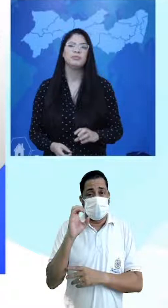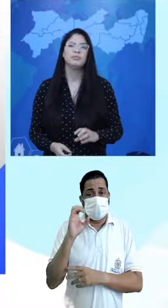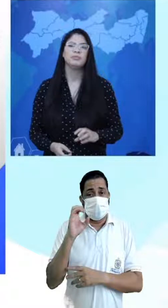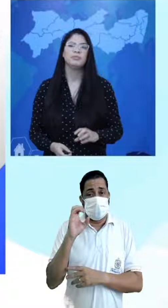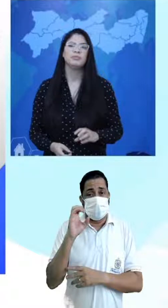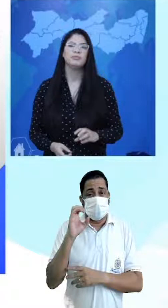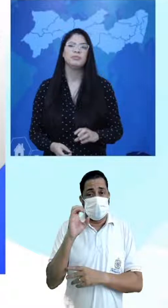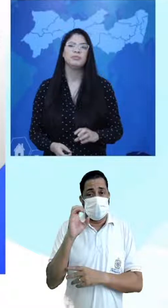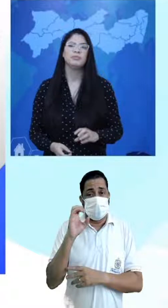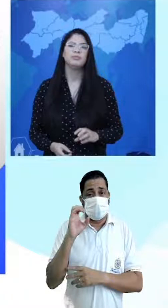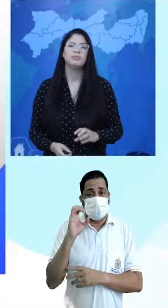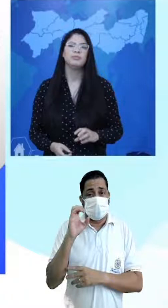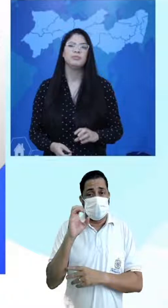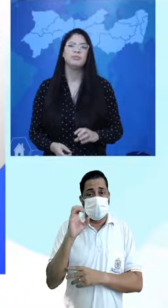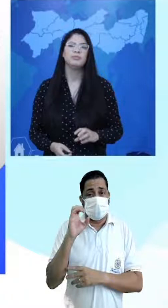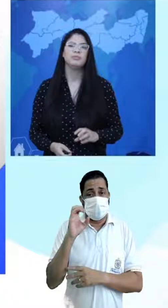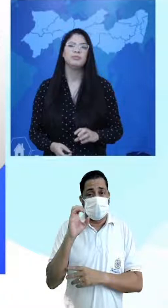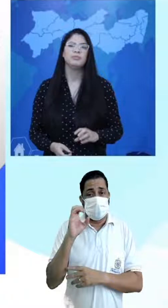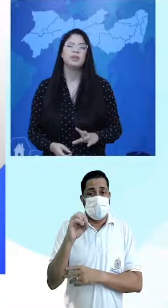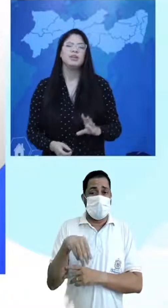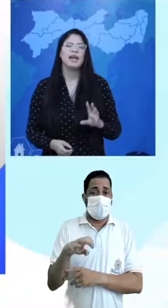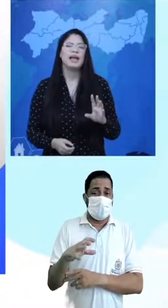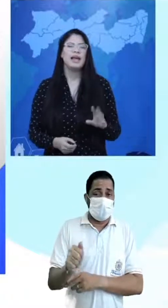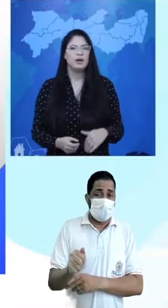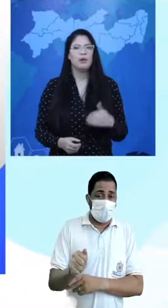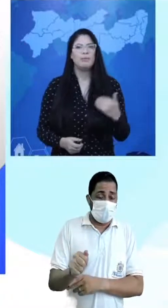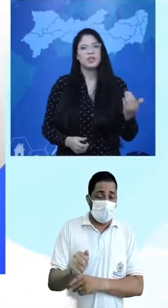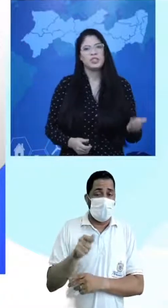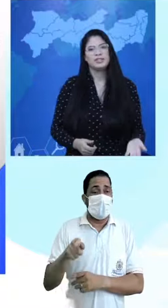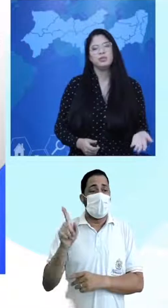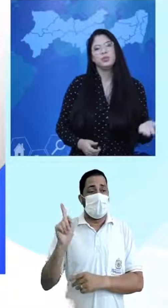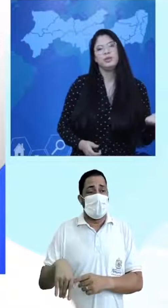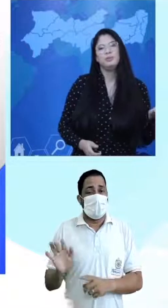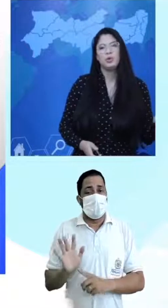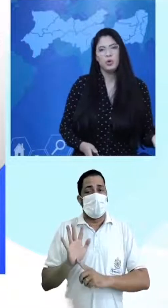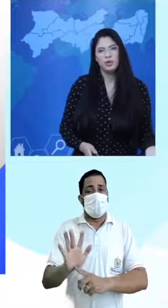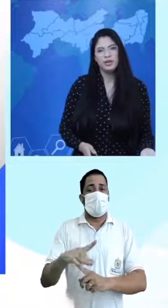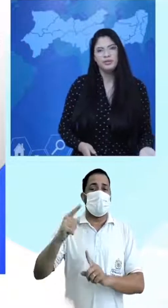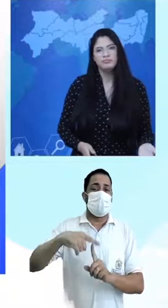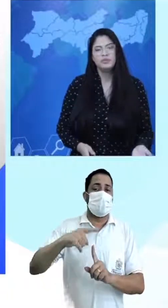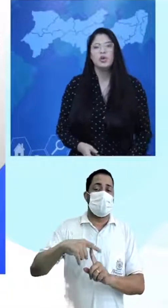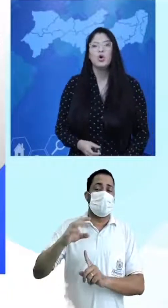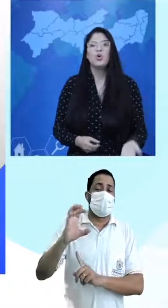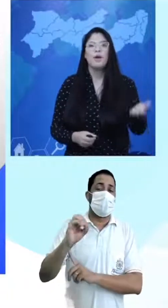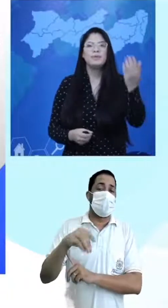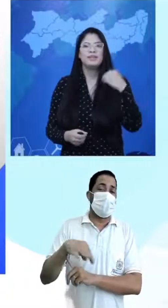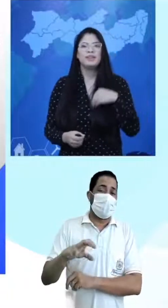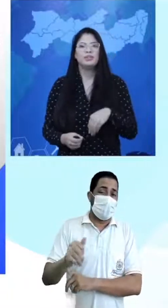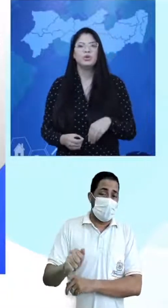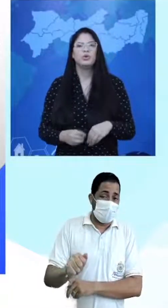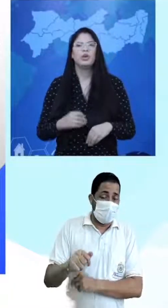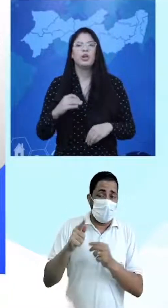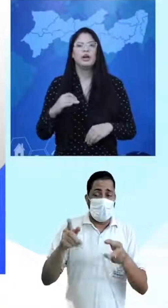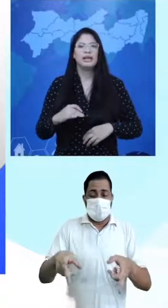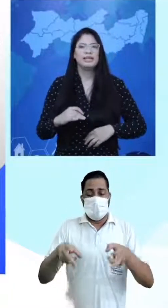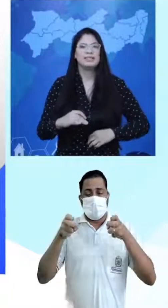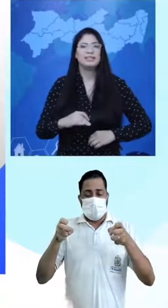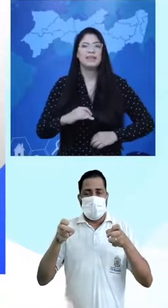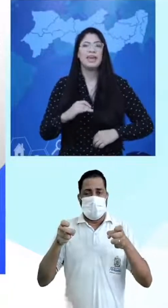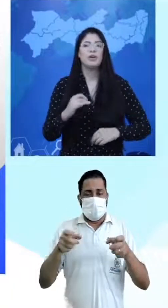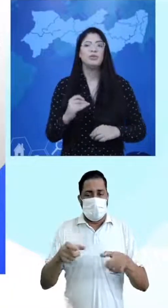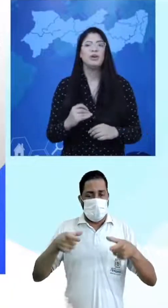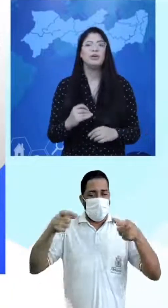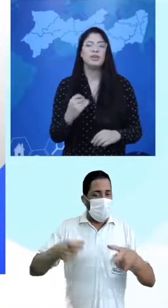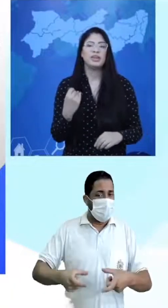distribuindo em 3 círculos. Ela é uma projeção do tipo cônica. O observador